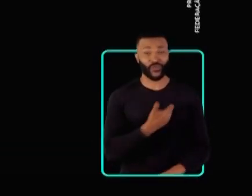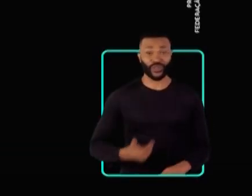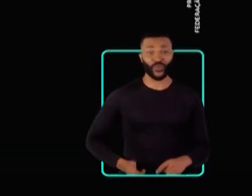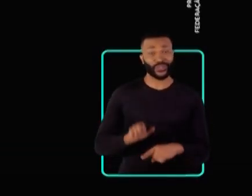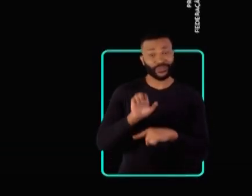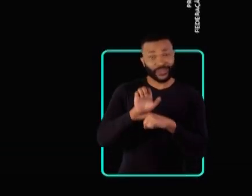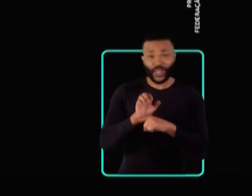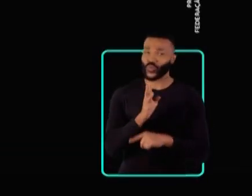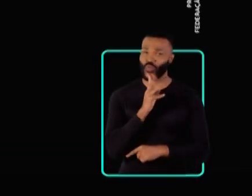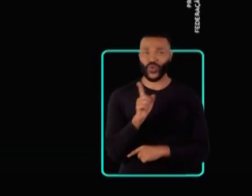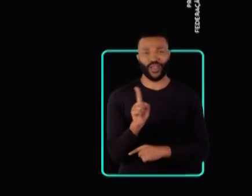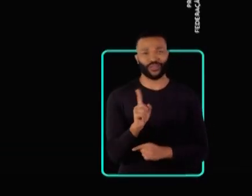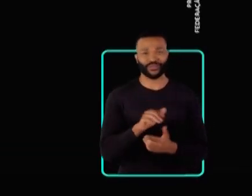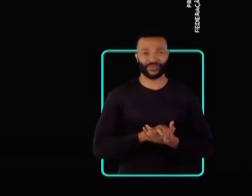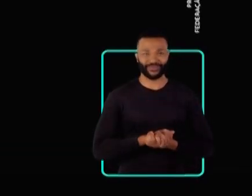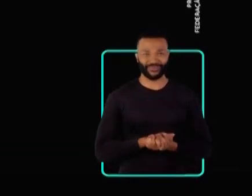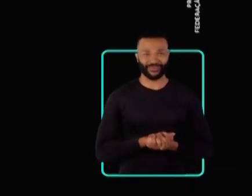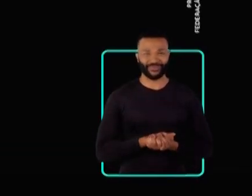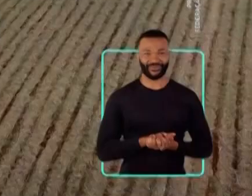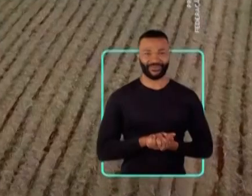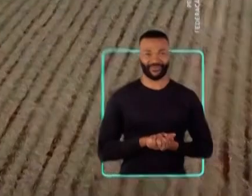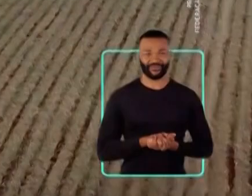um estado que ele nem conhece.